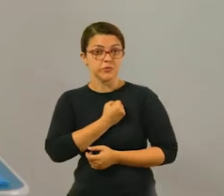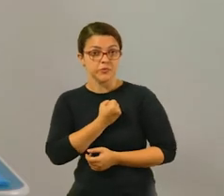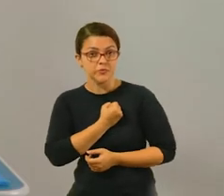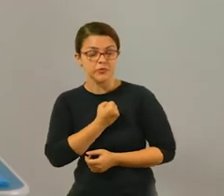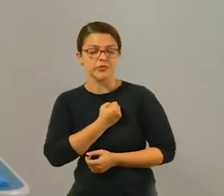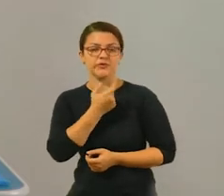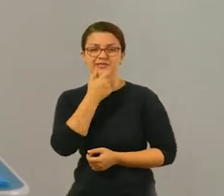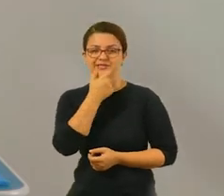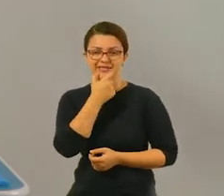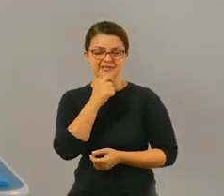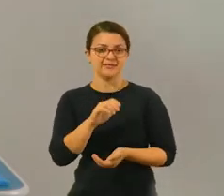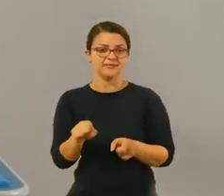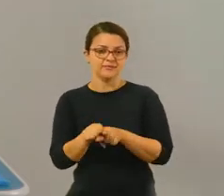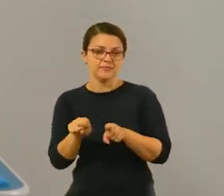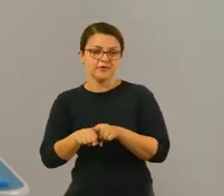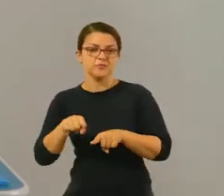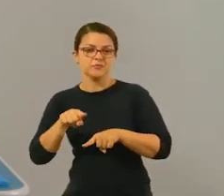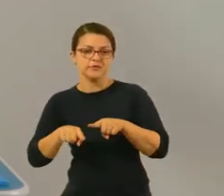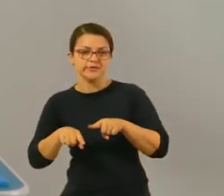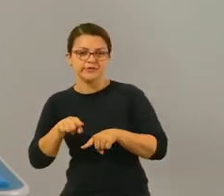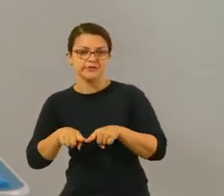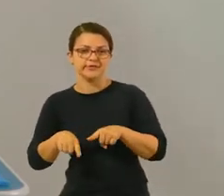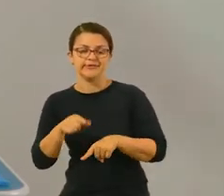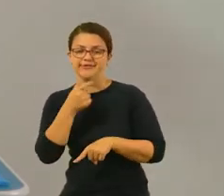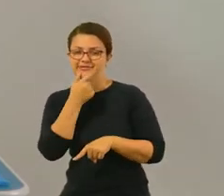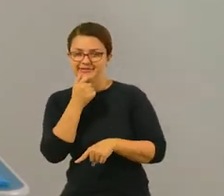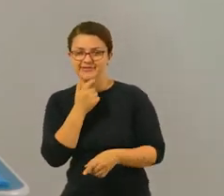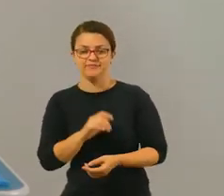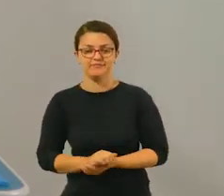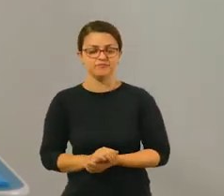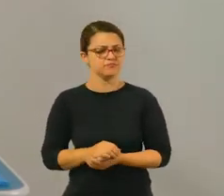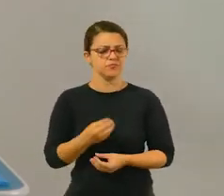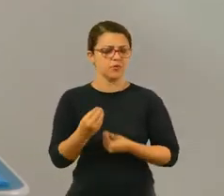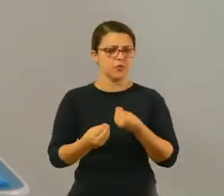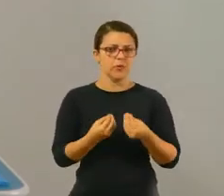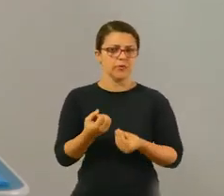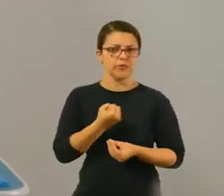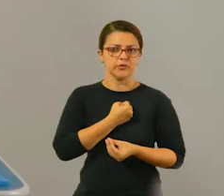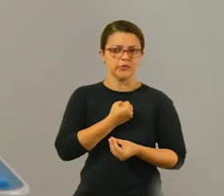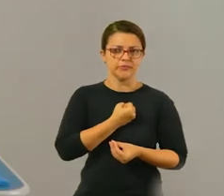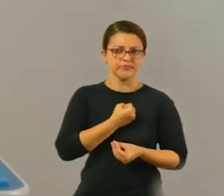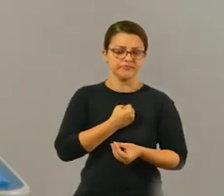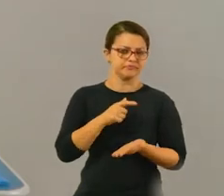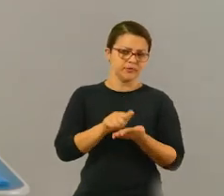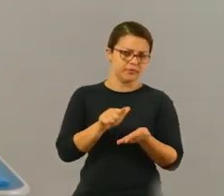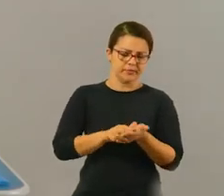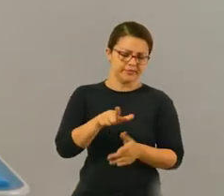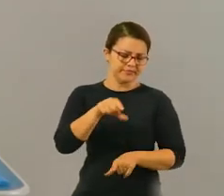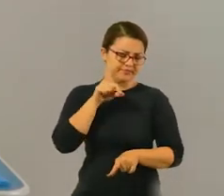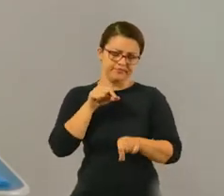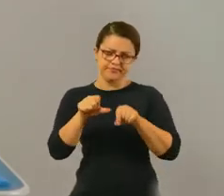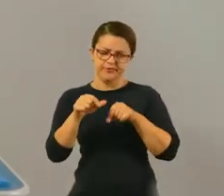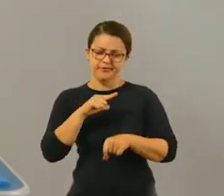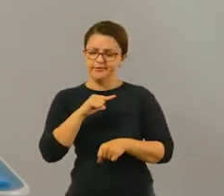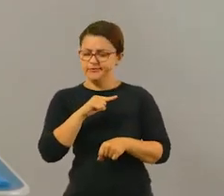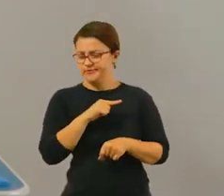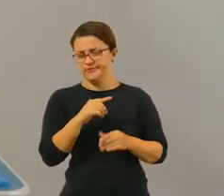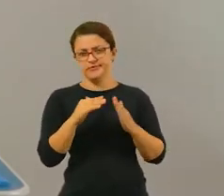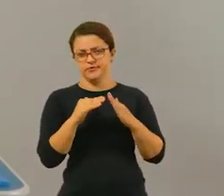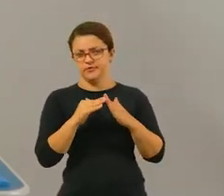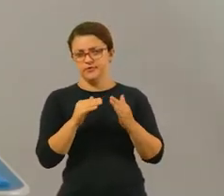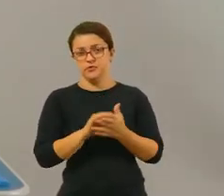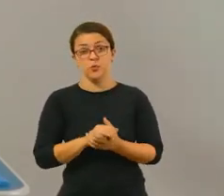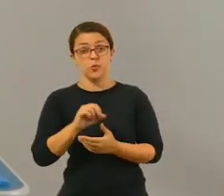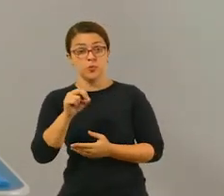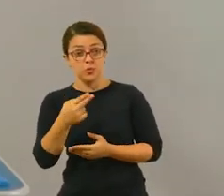os numbers e os objetos. Bom, a ideia é bem simples. Com os numbers, pegue alguns papéis que